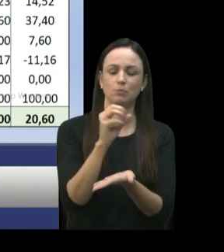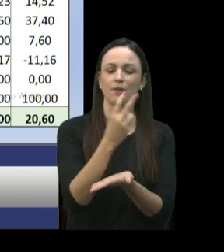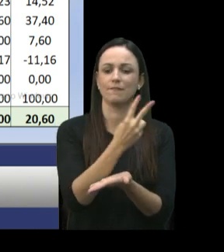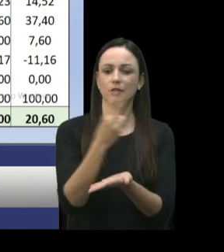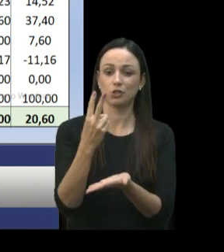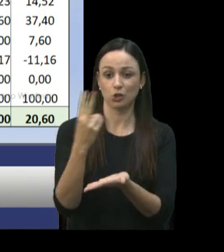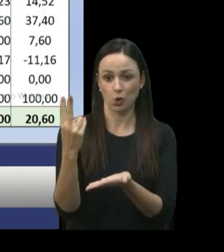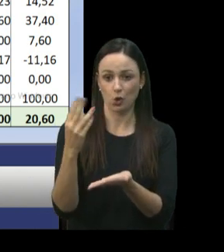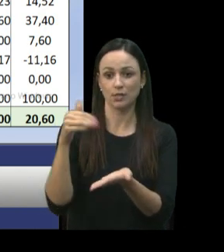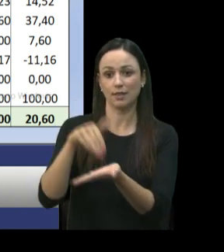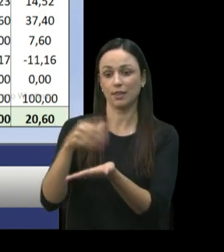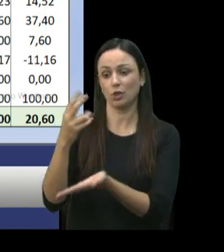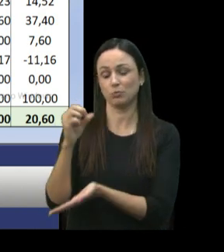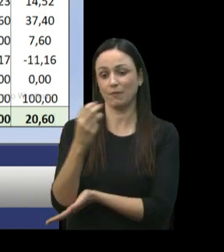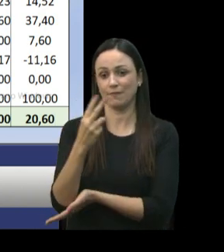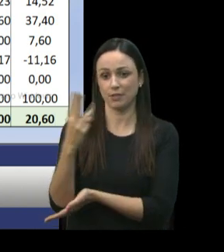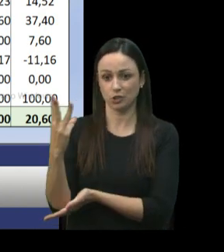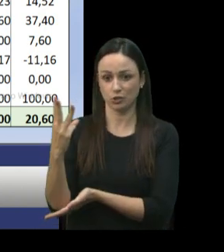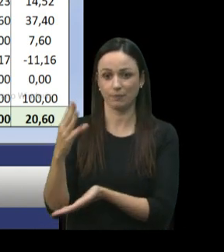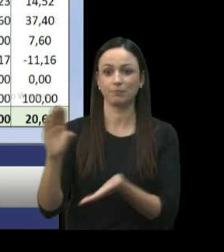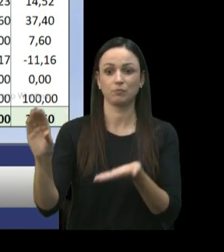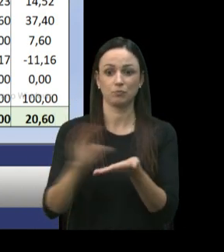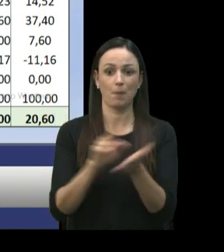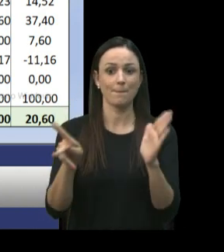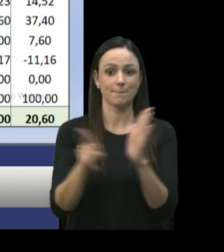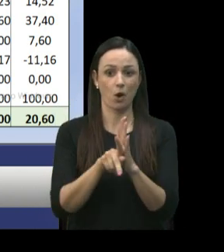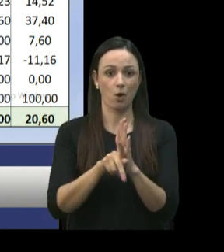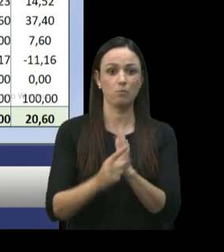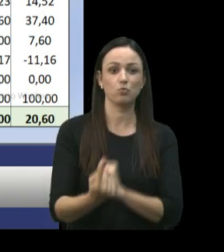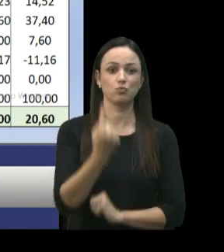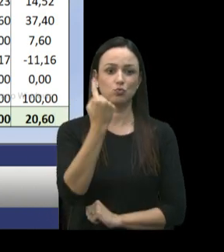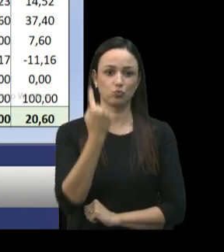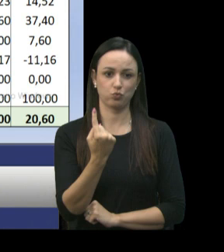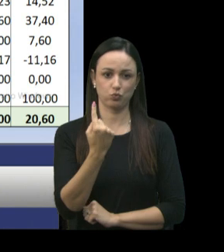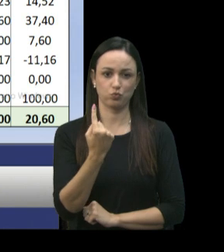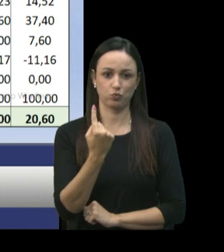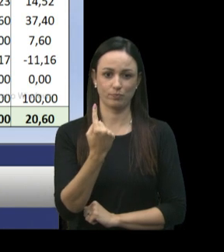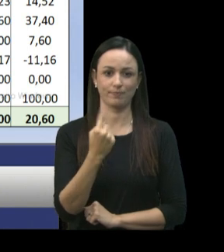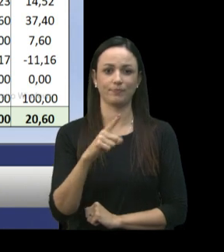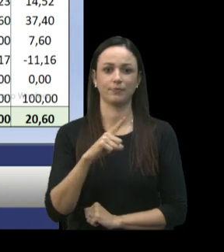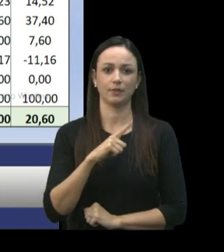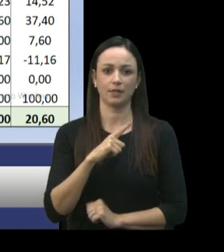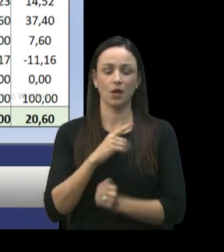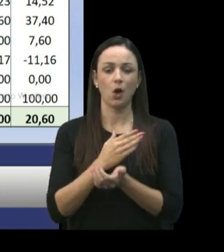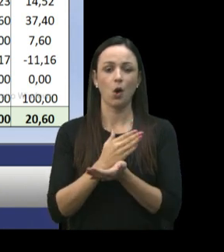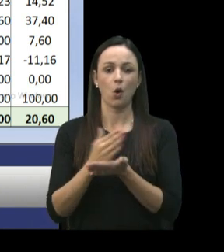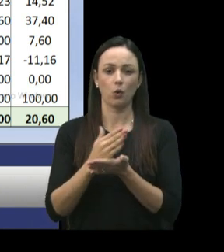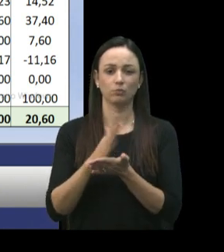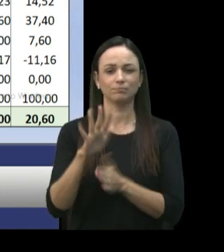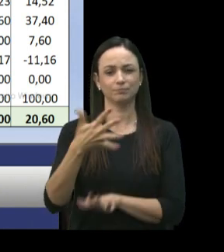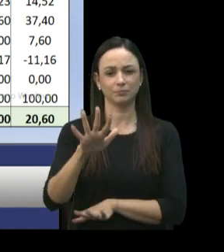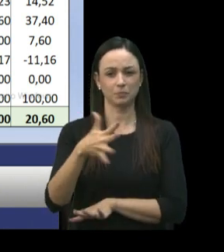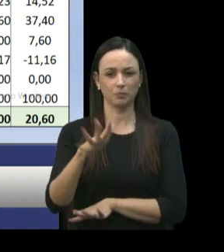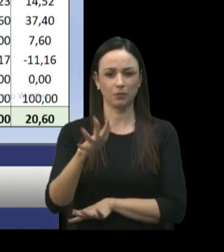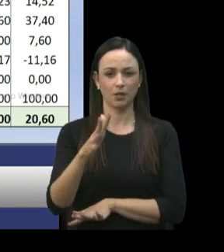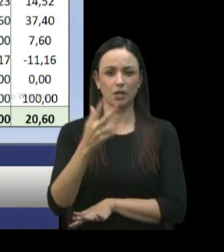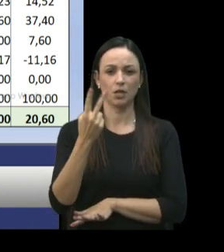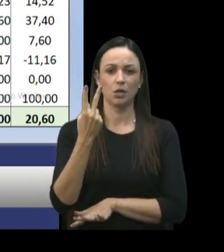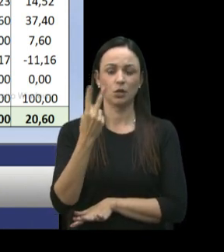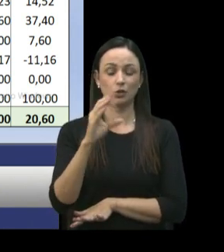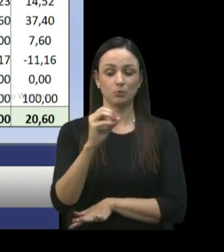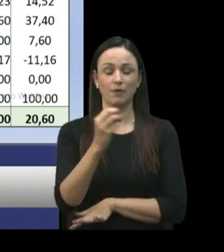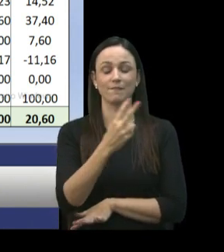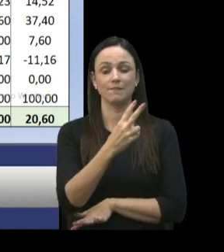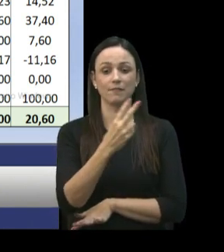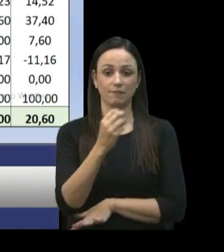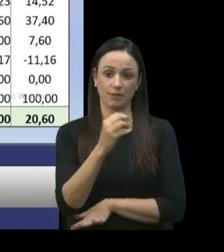2023. Recursos próprios, fonte 1, nós temos iniciado a previsão inicial de 2022